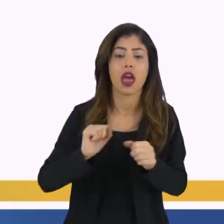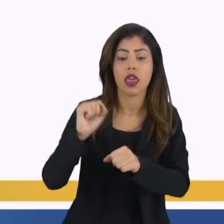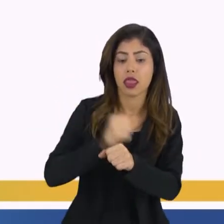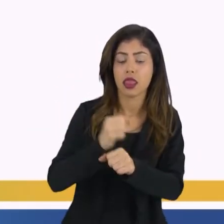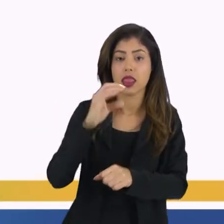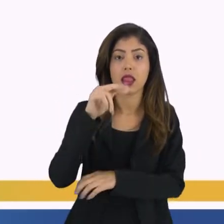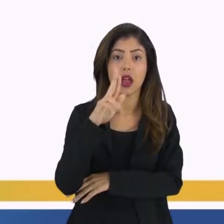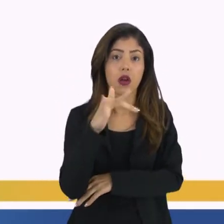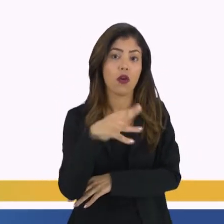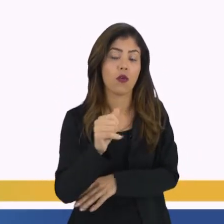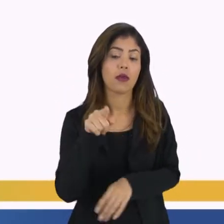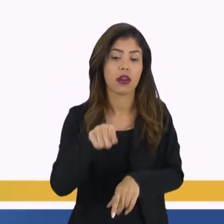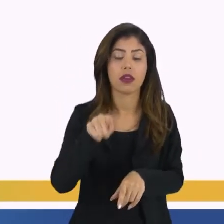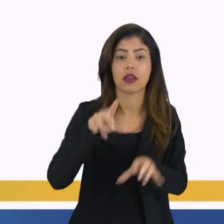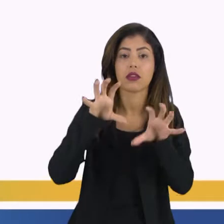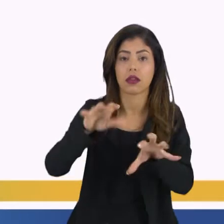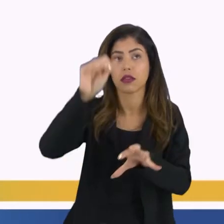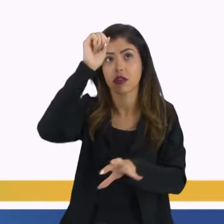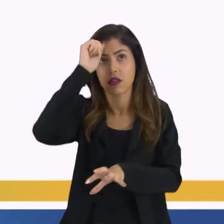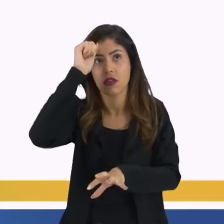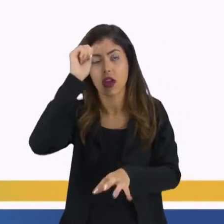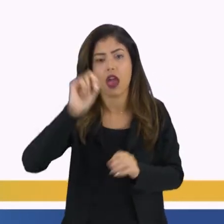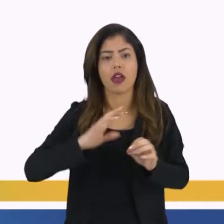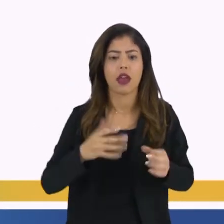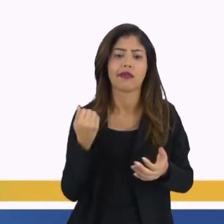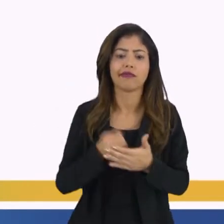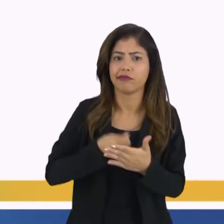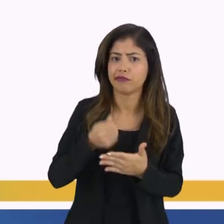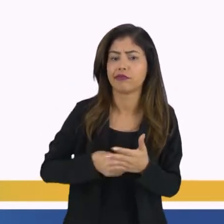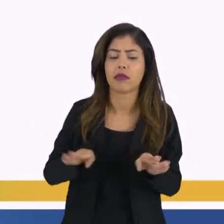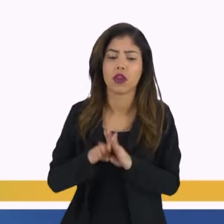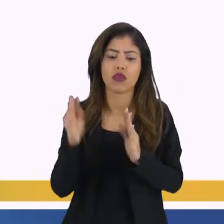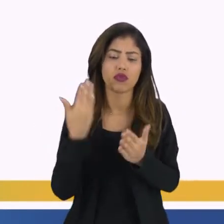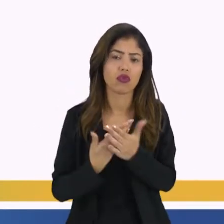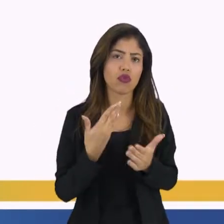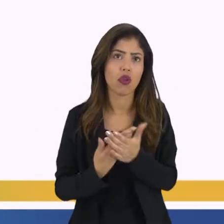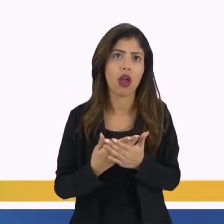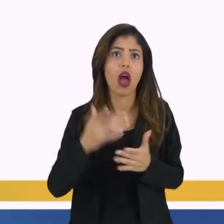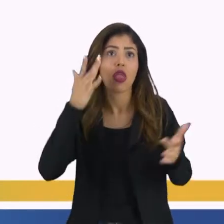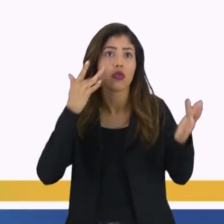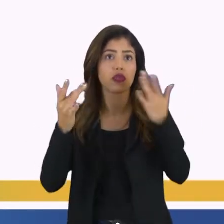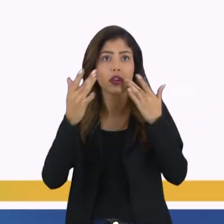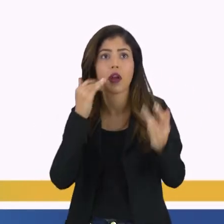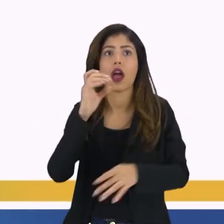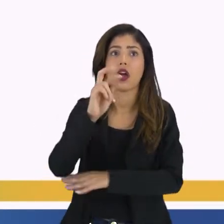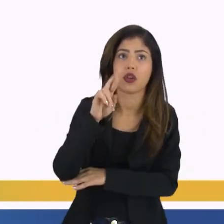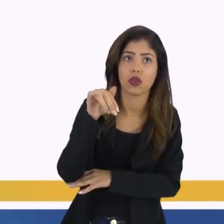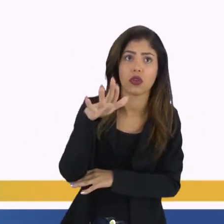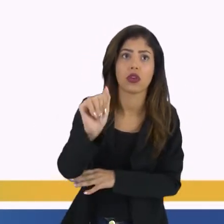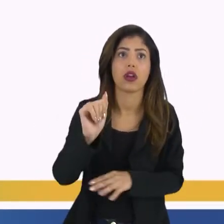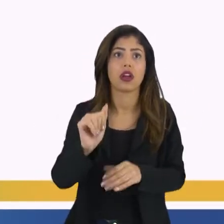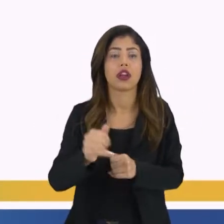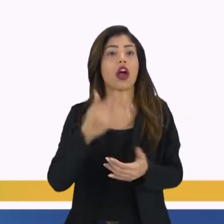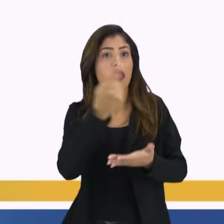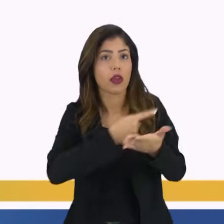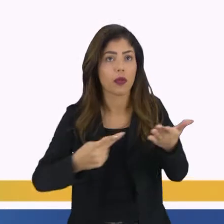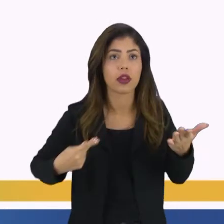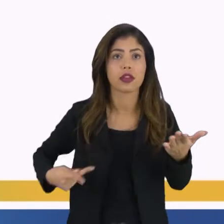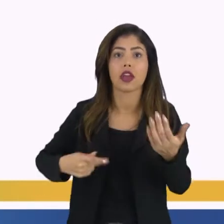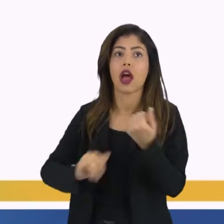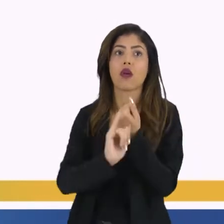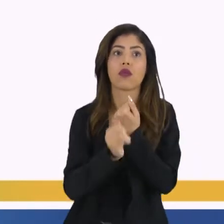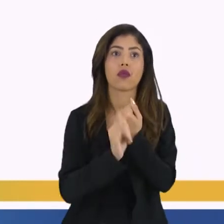Ele se dedicou a quase todos os gêneros literários. Então nós vamos encontrar trabalhos no teatro, na crônica, na poesia,